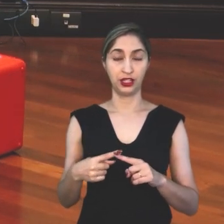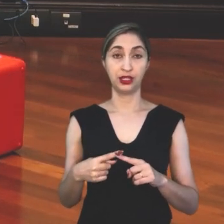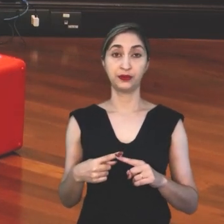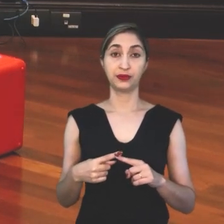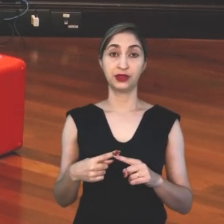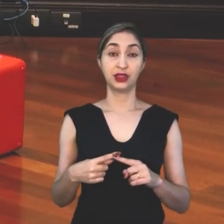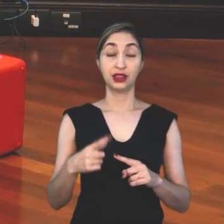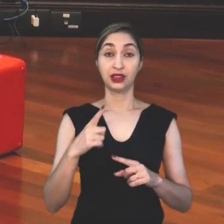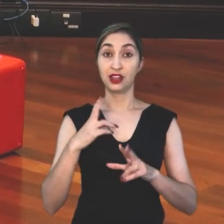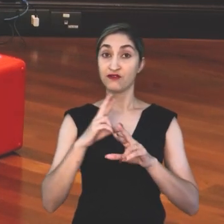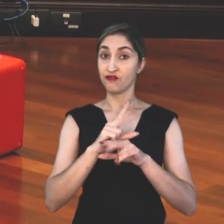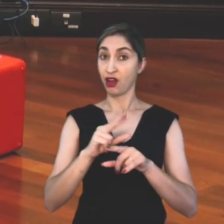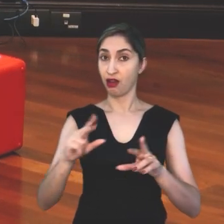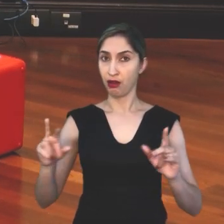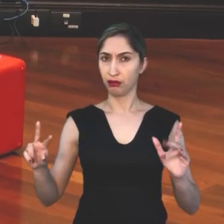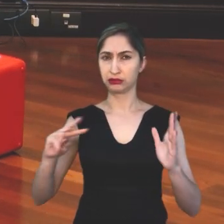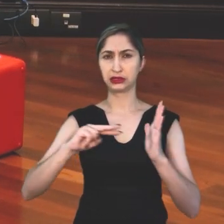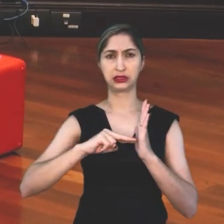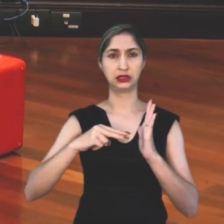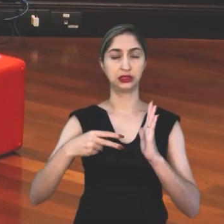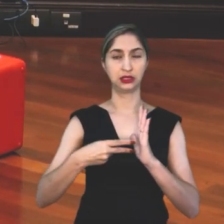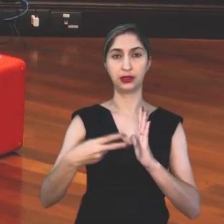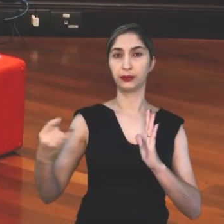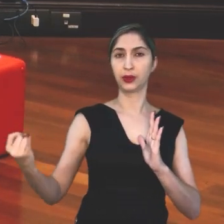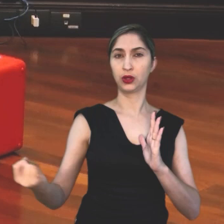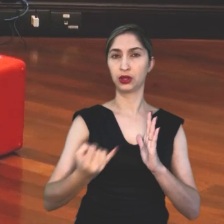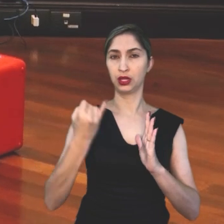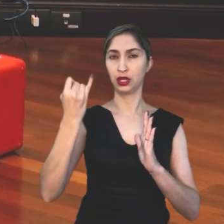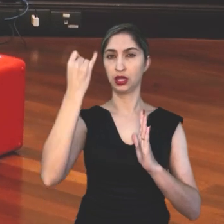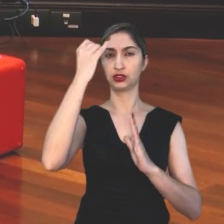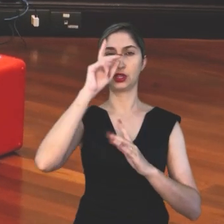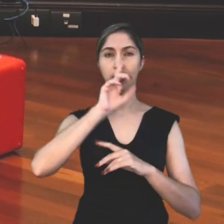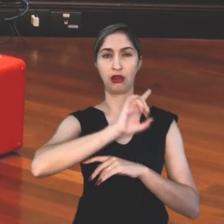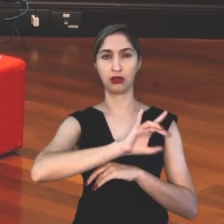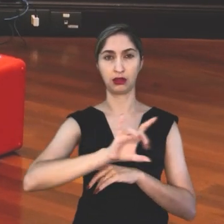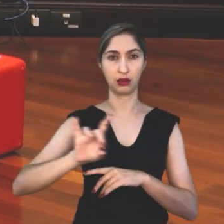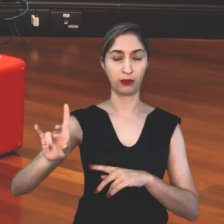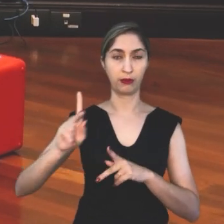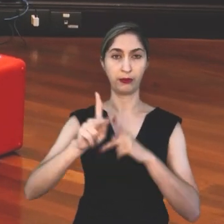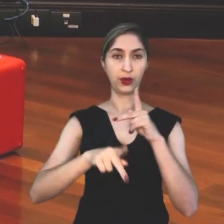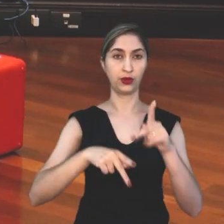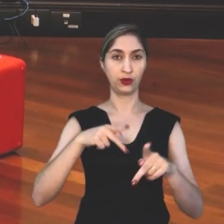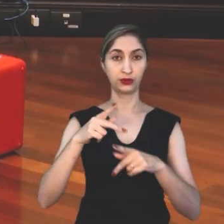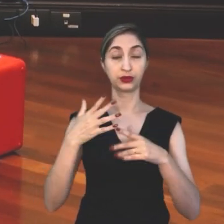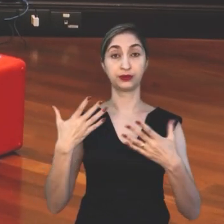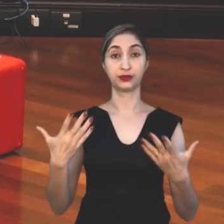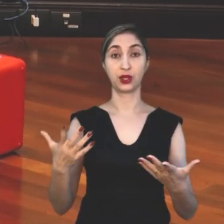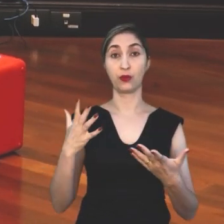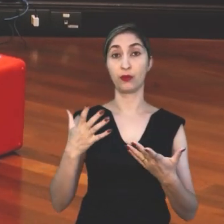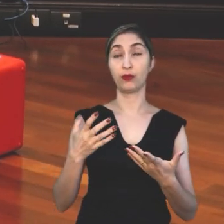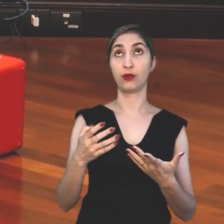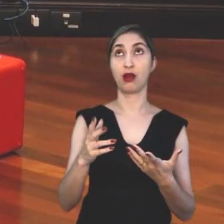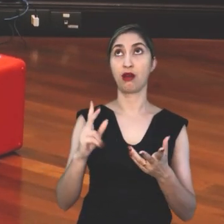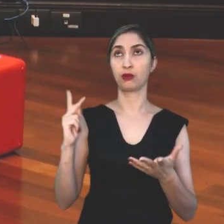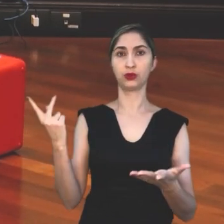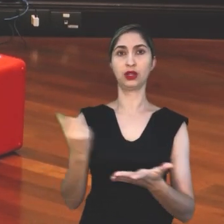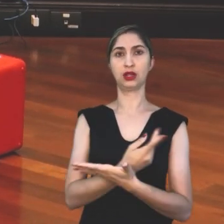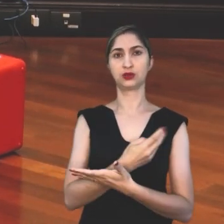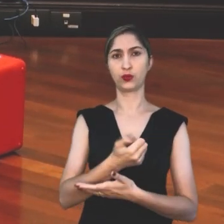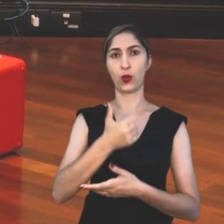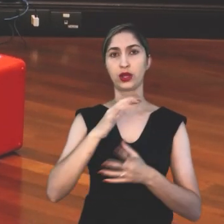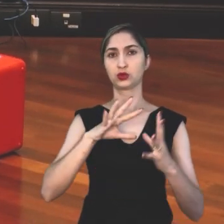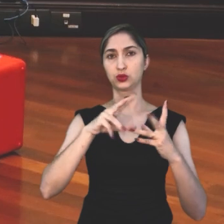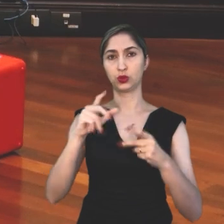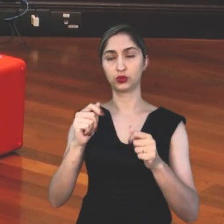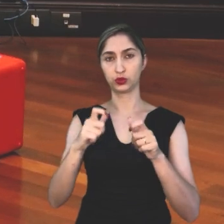para poder tratar essas questões, porque a máscara ela tem diversos significados para diferentes povos africanos, mas ela tem uma ocorrência